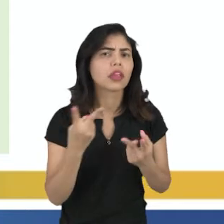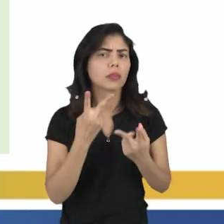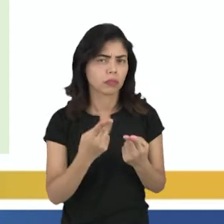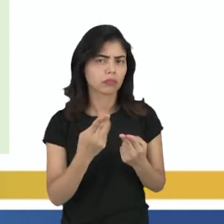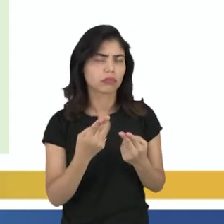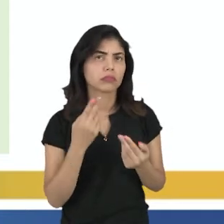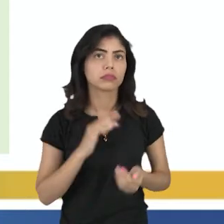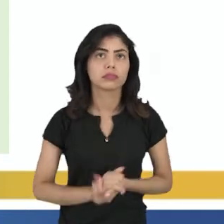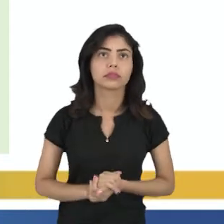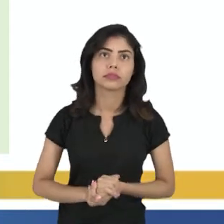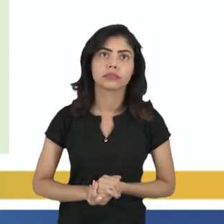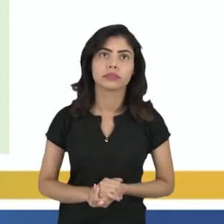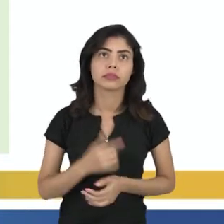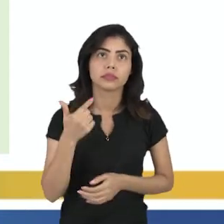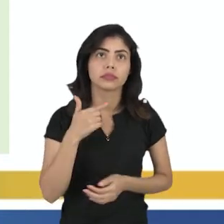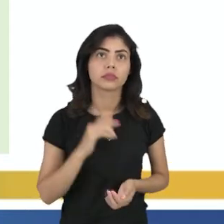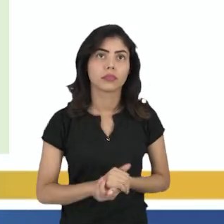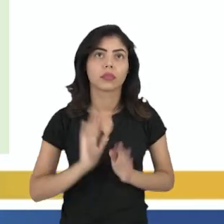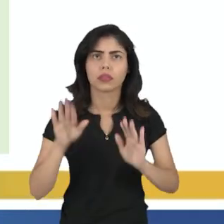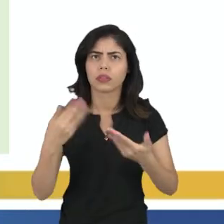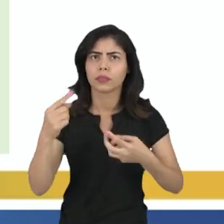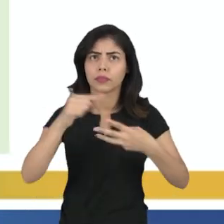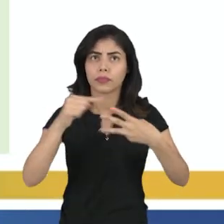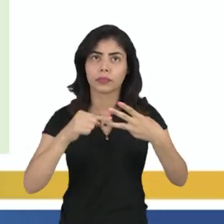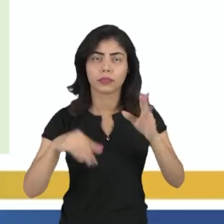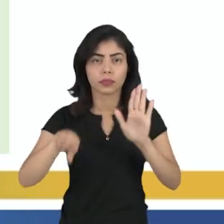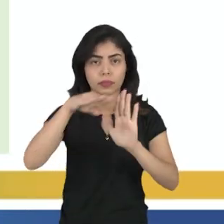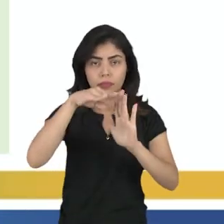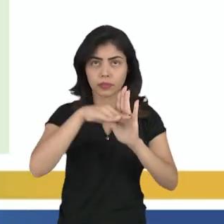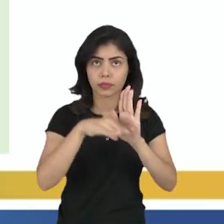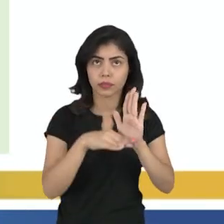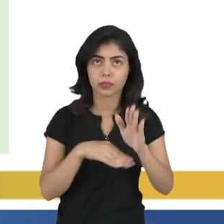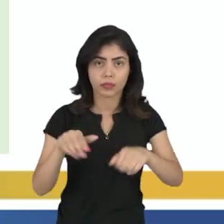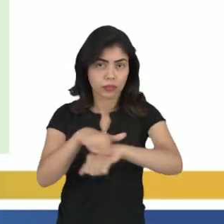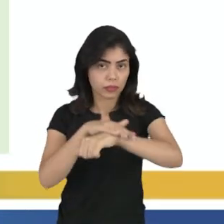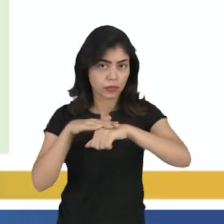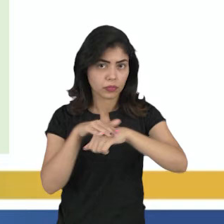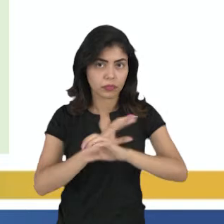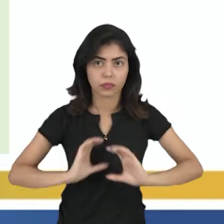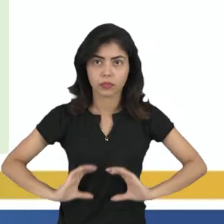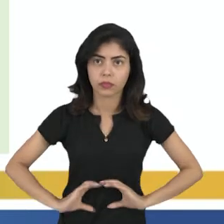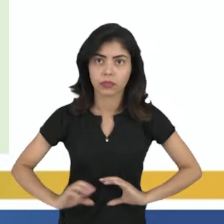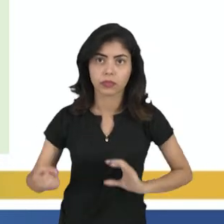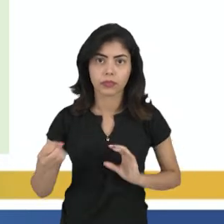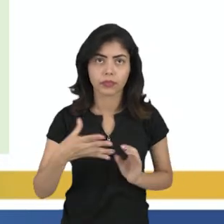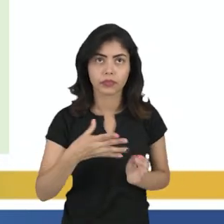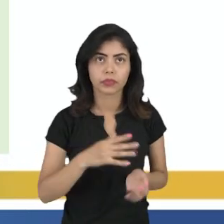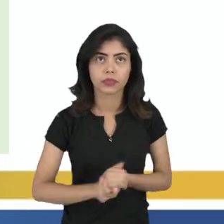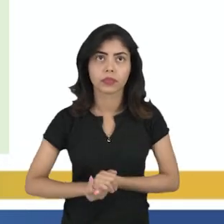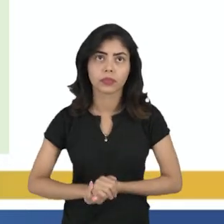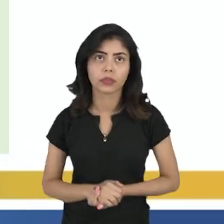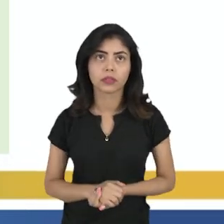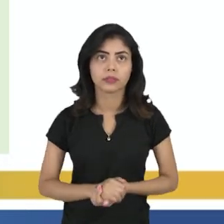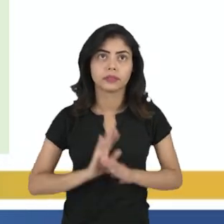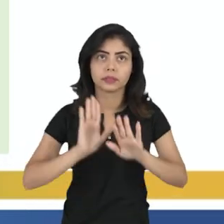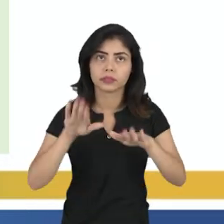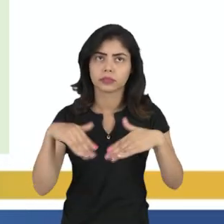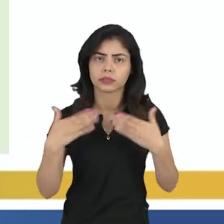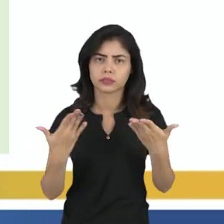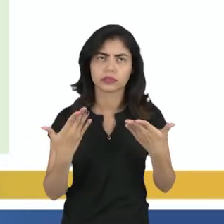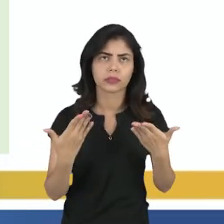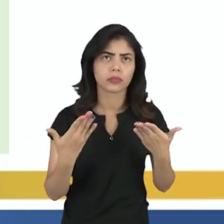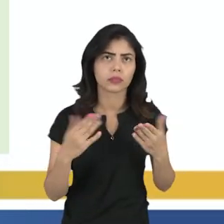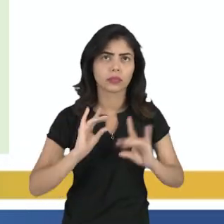sinônimos? Na questão 2, quais são as 3 camadas de tecidos que formam o útero? Na